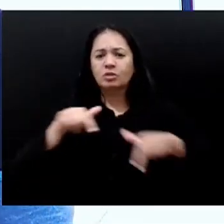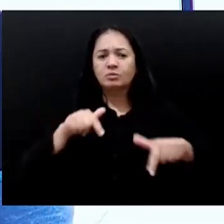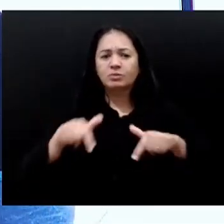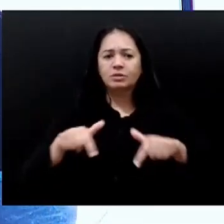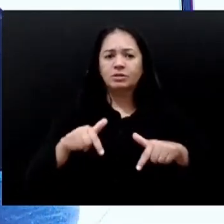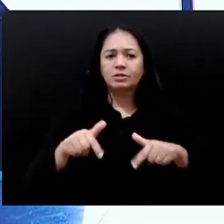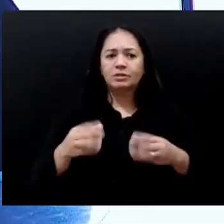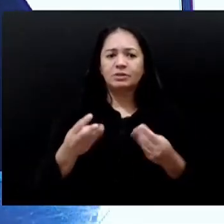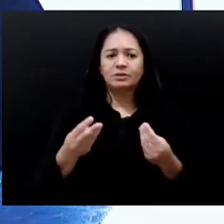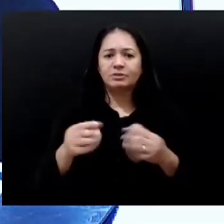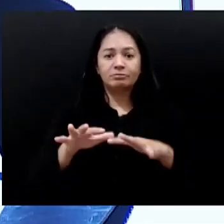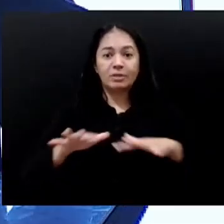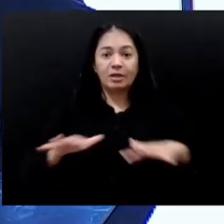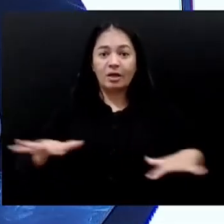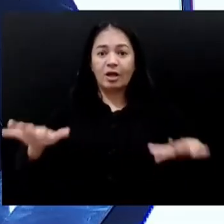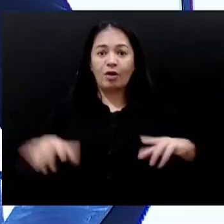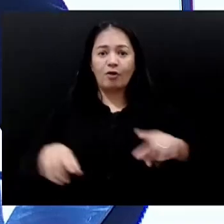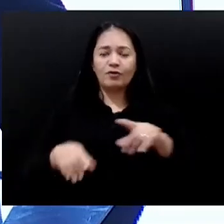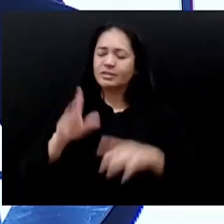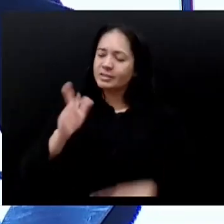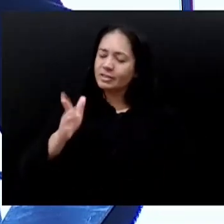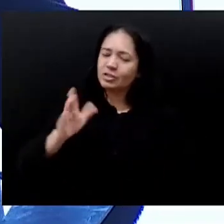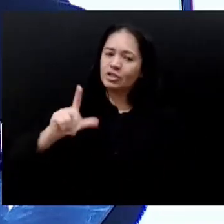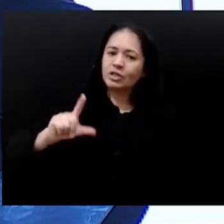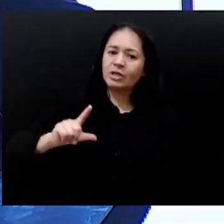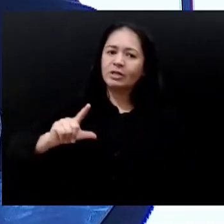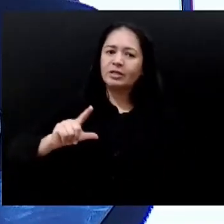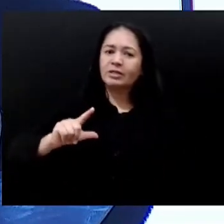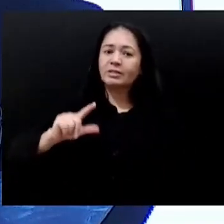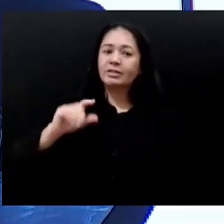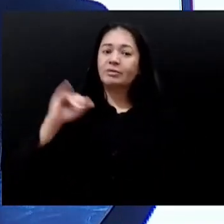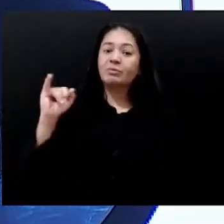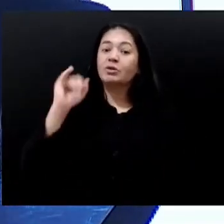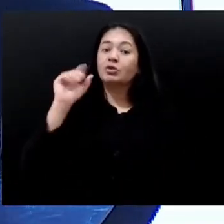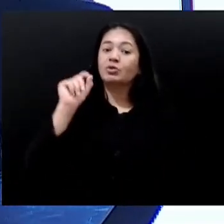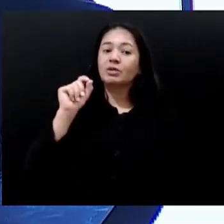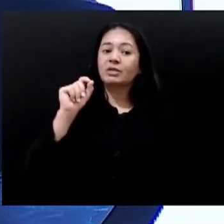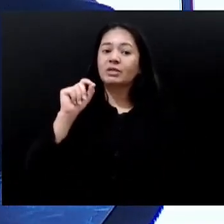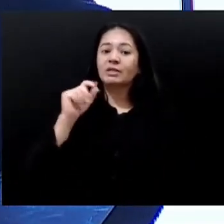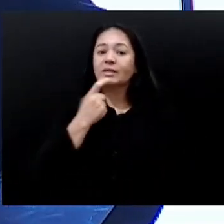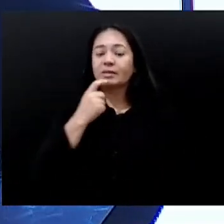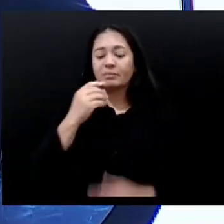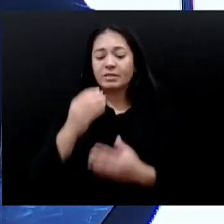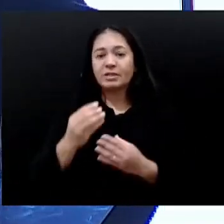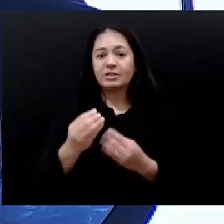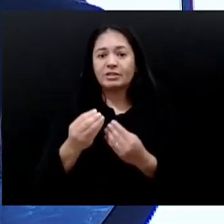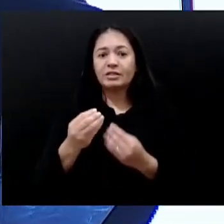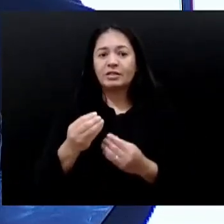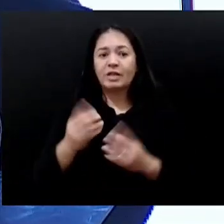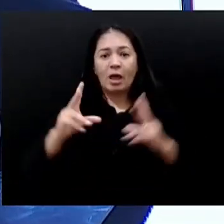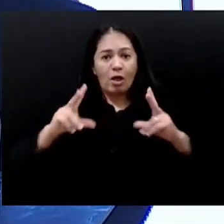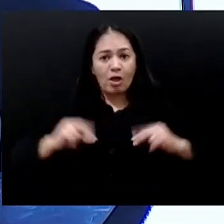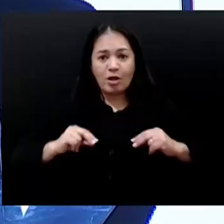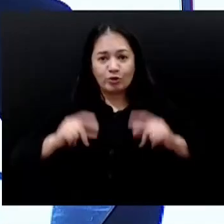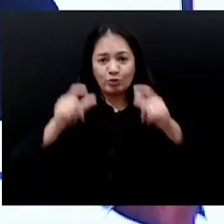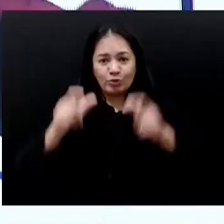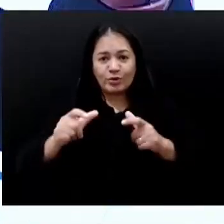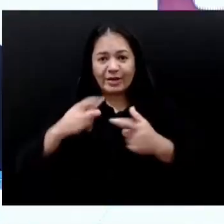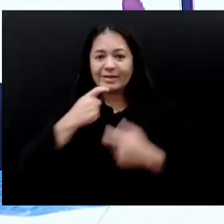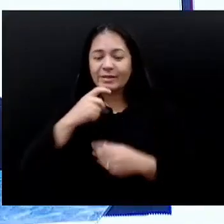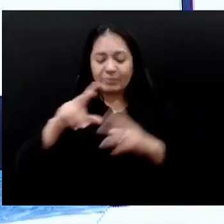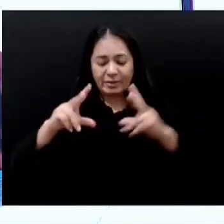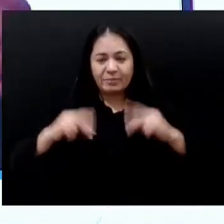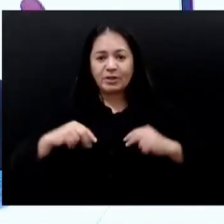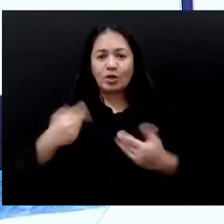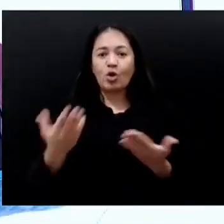você tem uma fundamental importância de colocar Campinas onde a cidade merecia. Nós temos aqui o que a gente chama hoje de ecossistema,